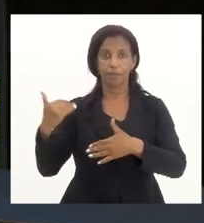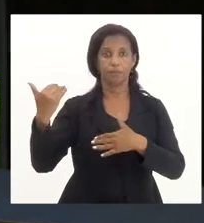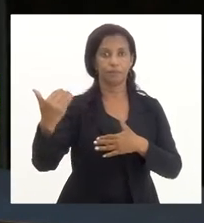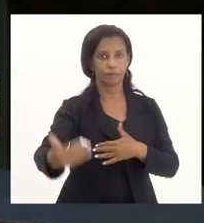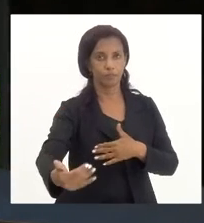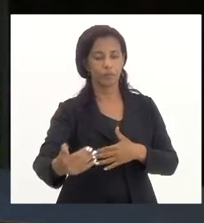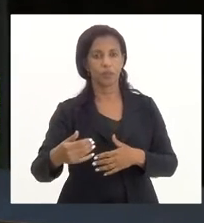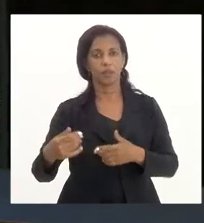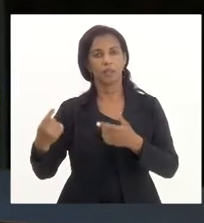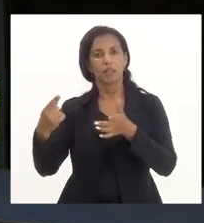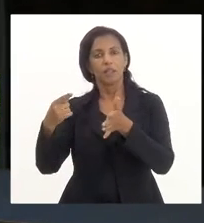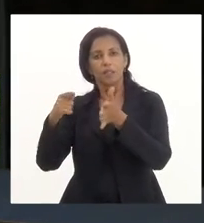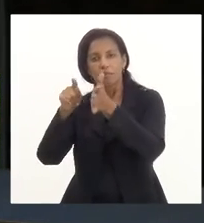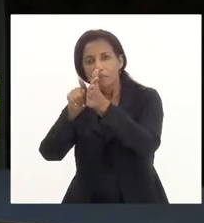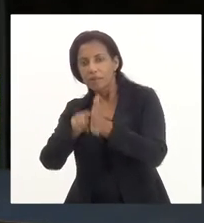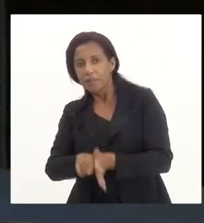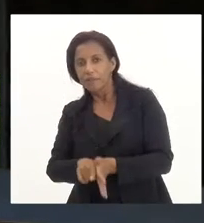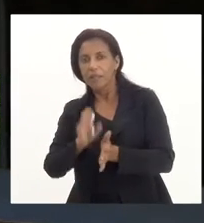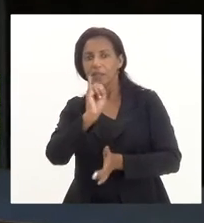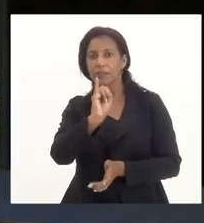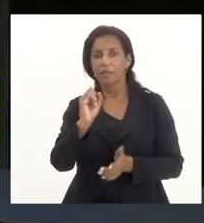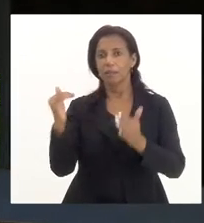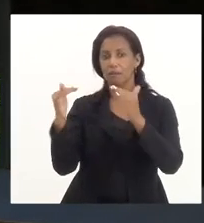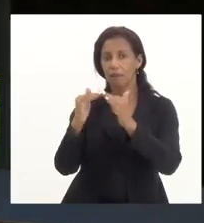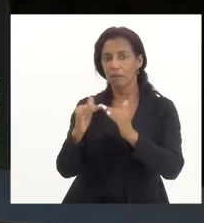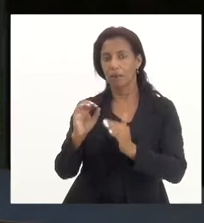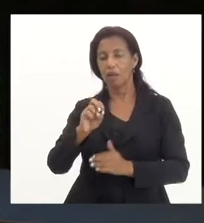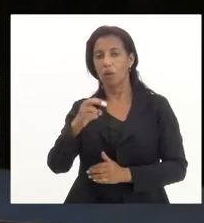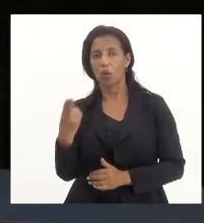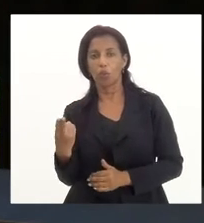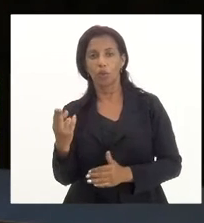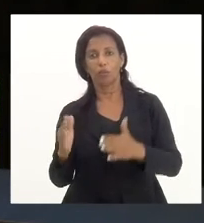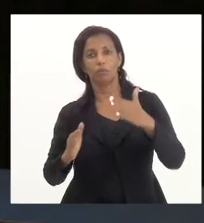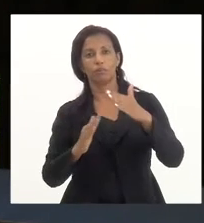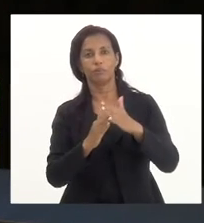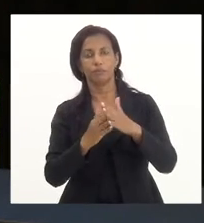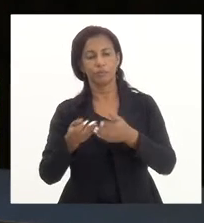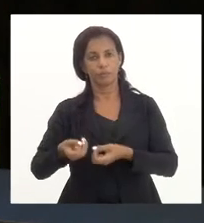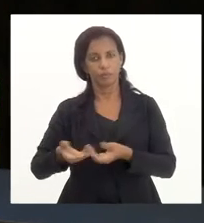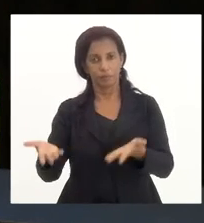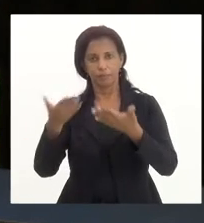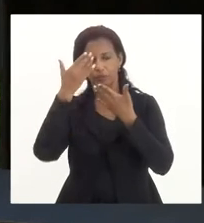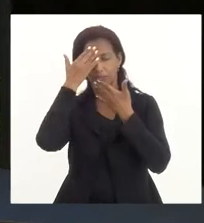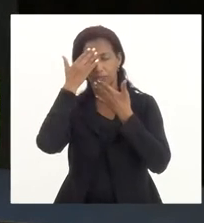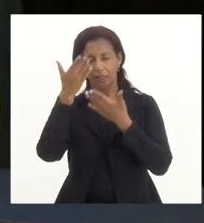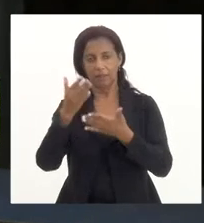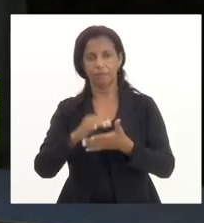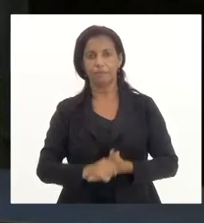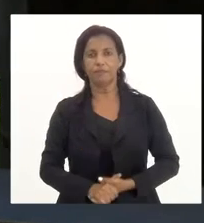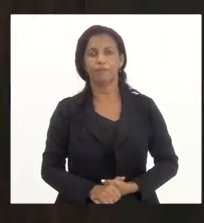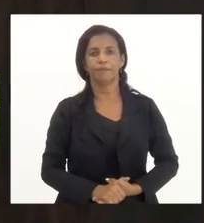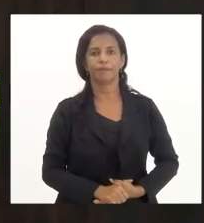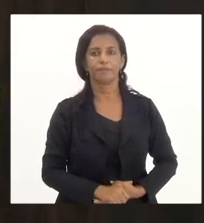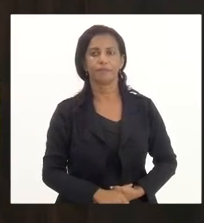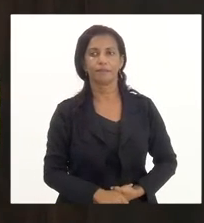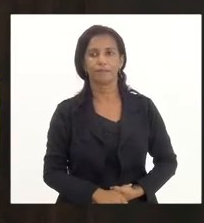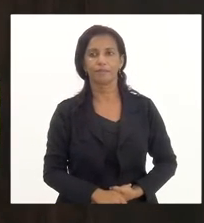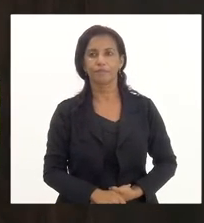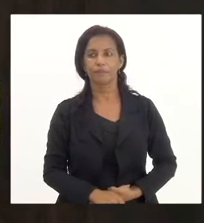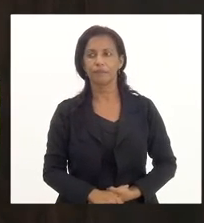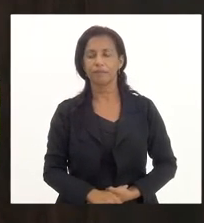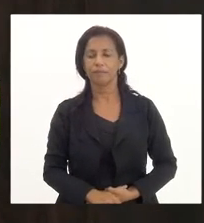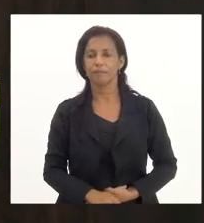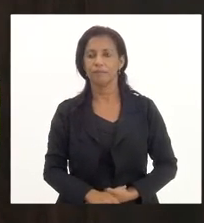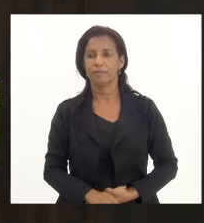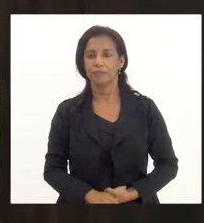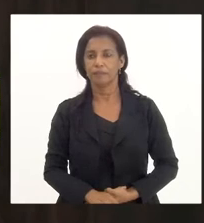e verificada se isso e onde acordo com que pretende ao teto de gasto Obrigado ok agradeço a vossa